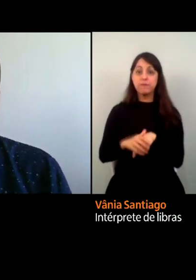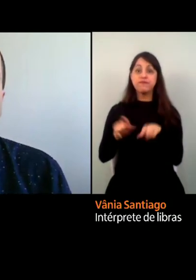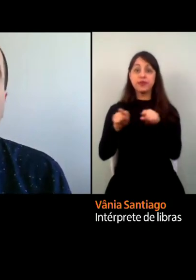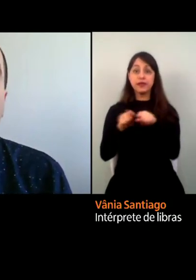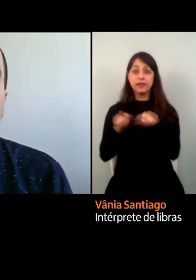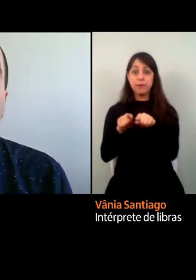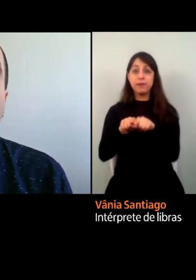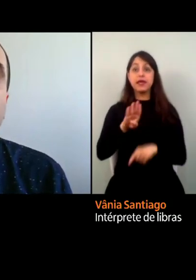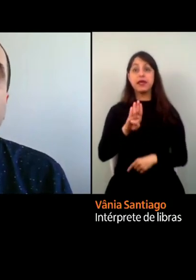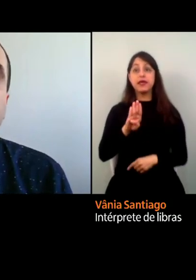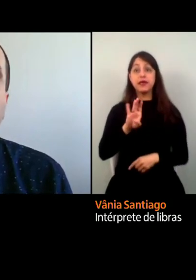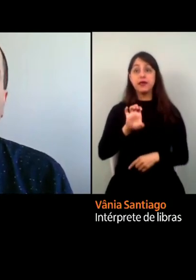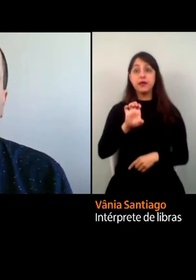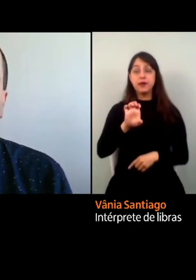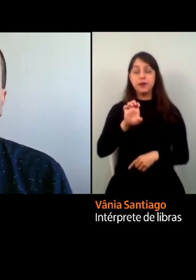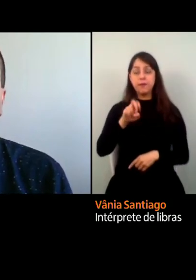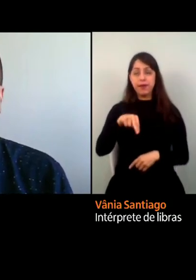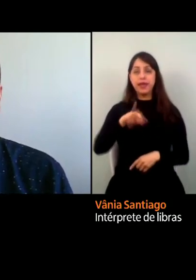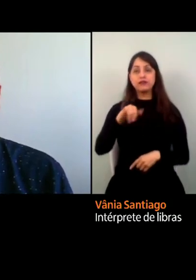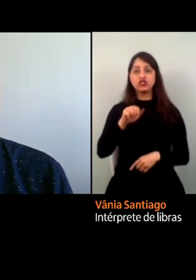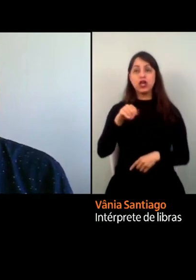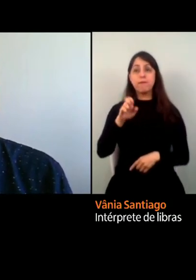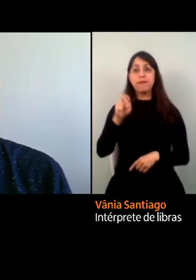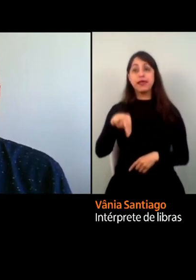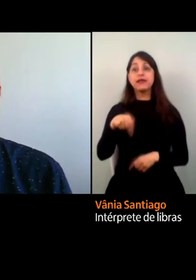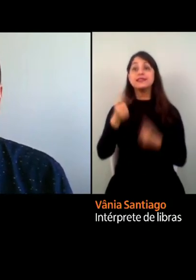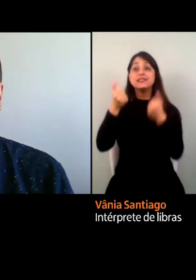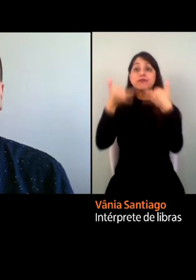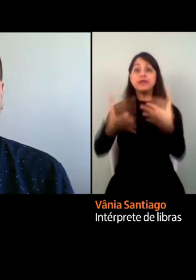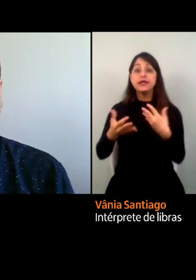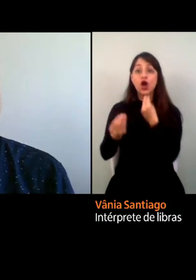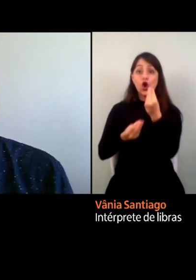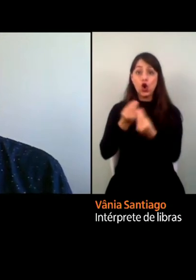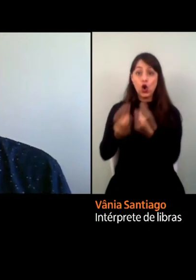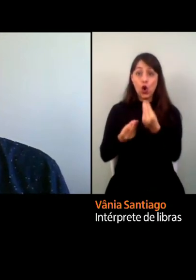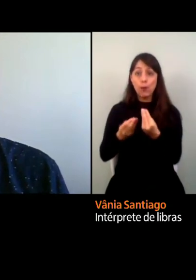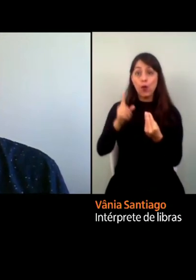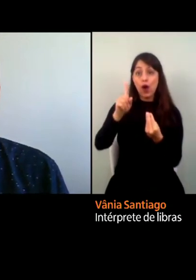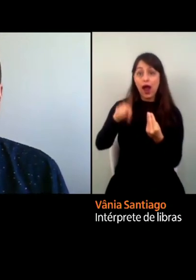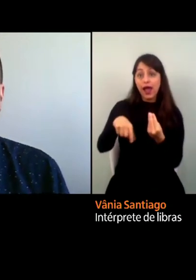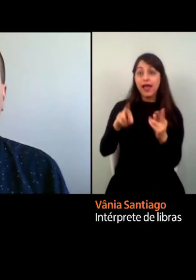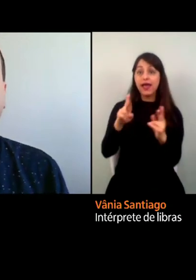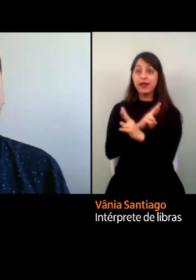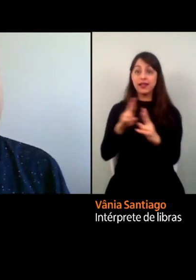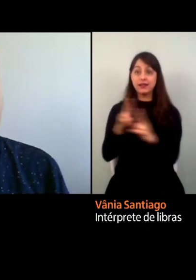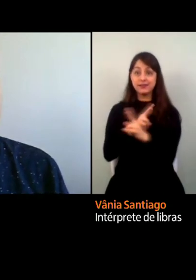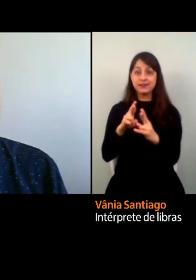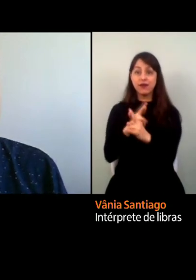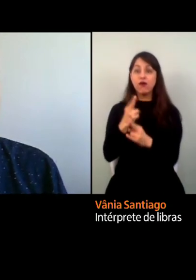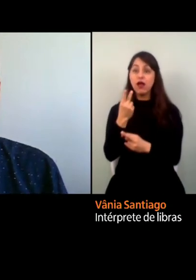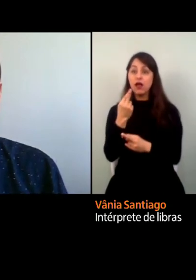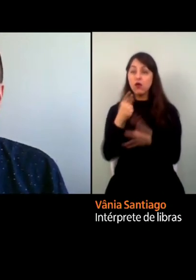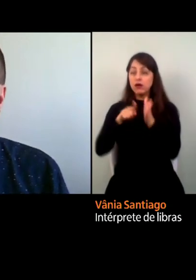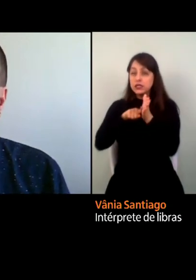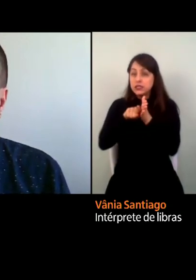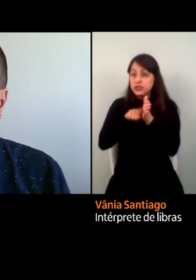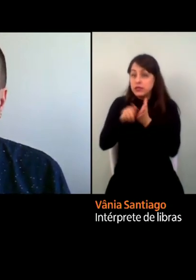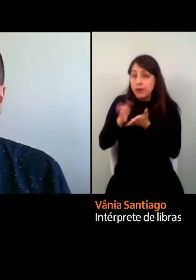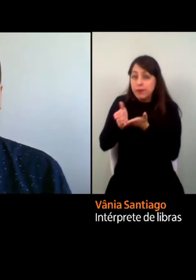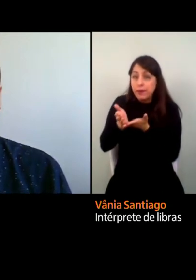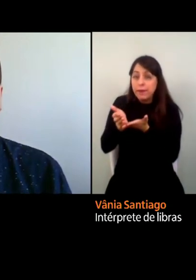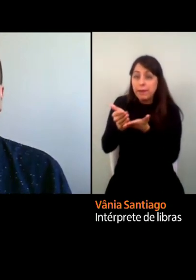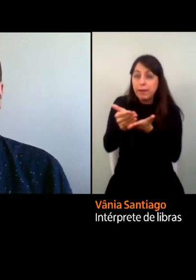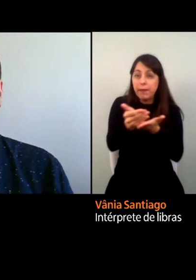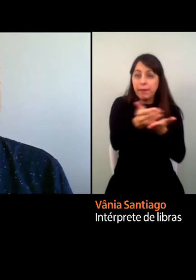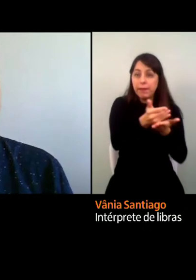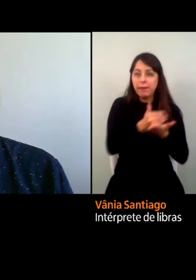Benjamin iluminam a relação entre os tempos heterogêneos de outra arqueologia. Diz Benjamin, abro